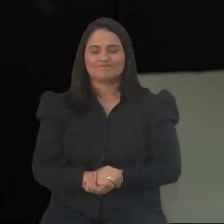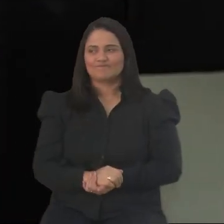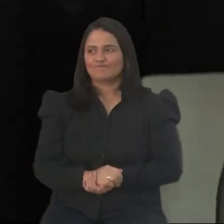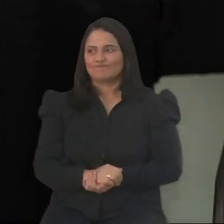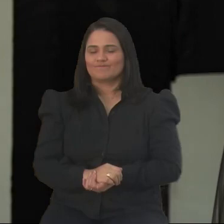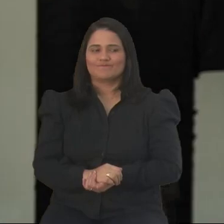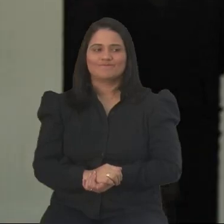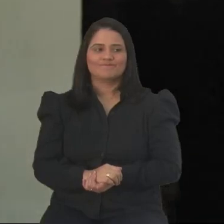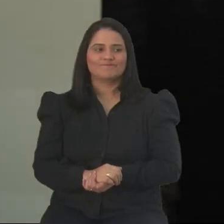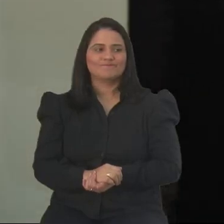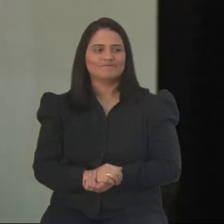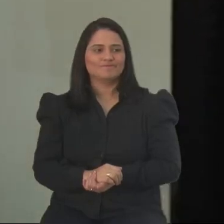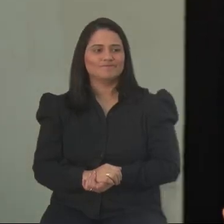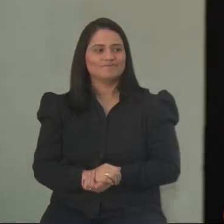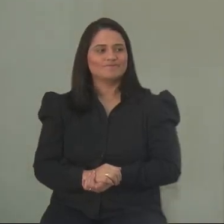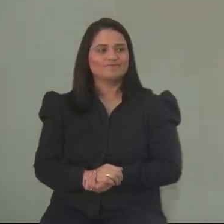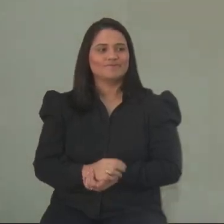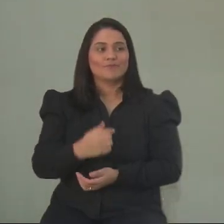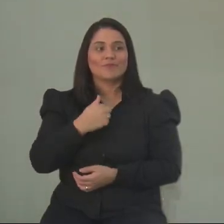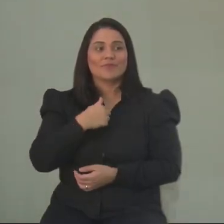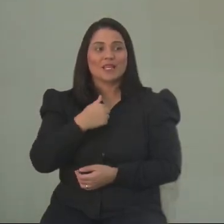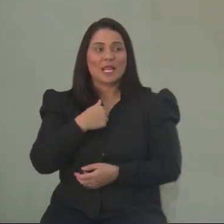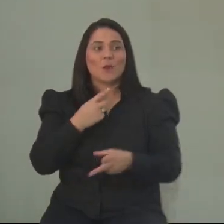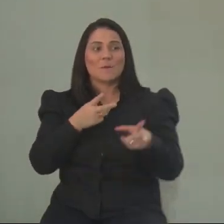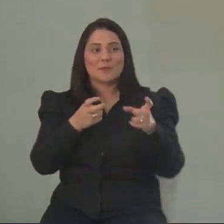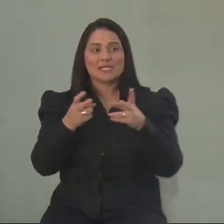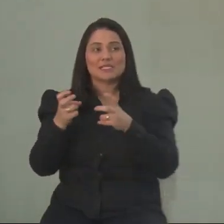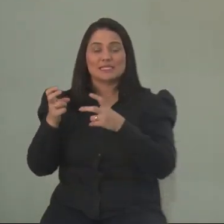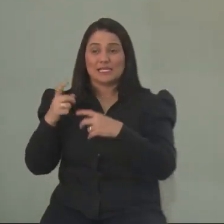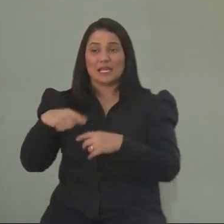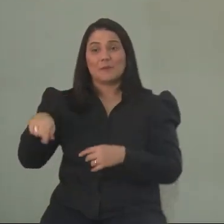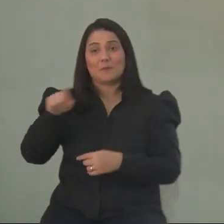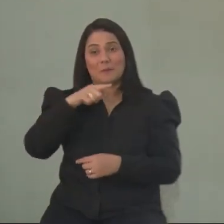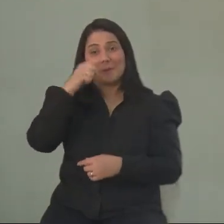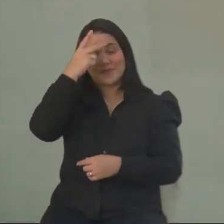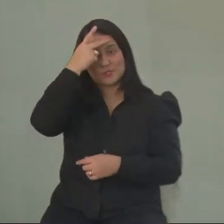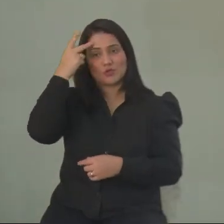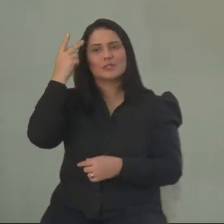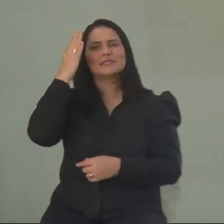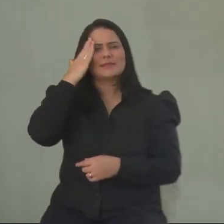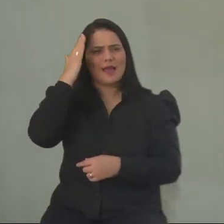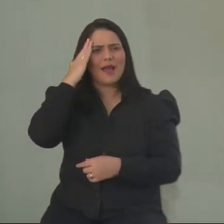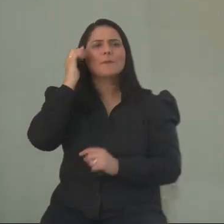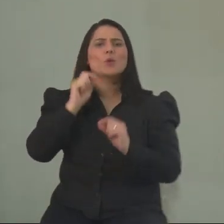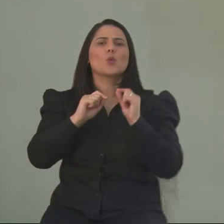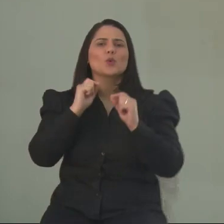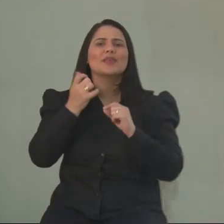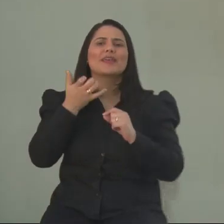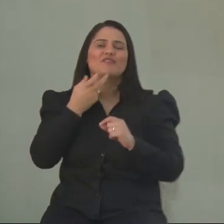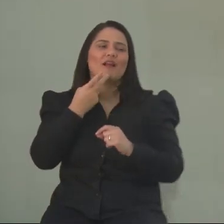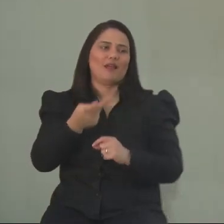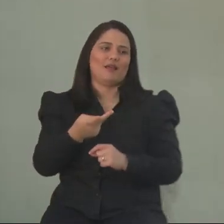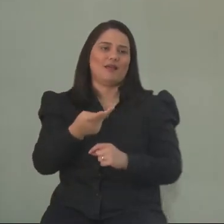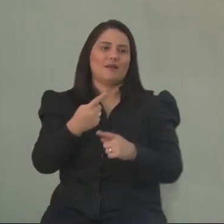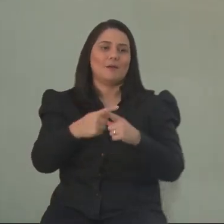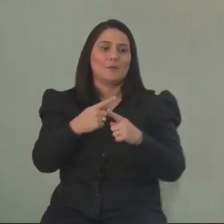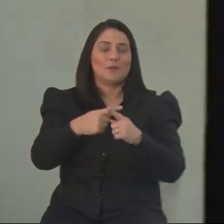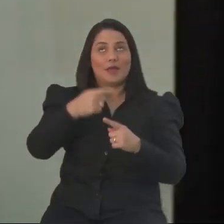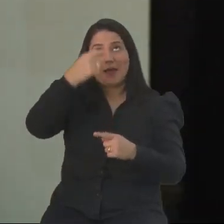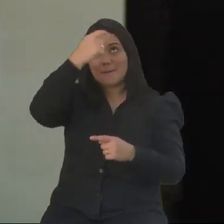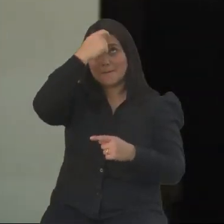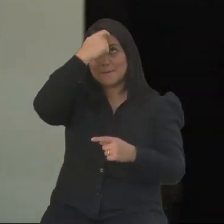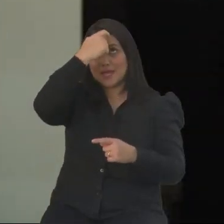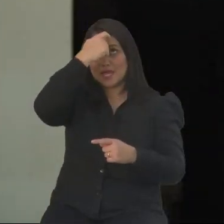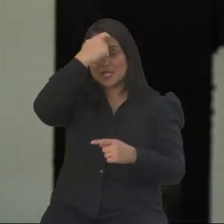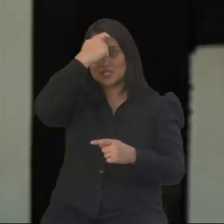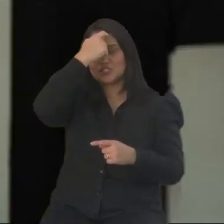Eu percebo que as pessoas sabem aquilo que elas querem dizer, nós sabemos. Na nossa mente, as ideias estão muito